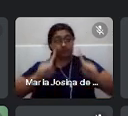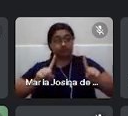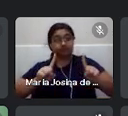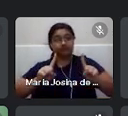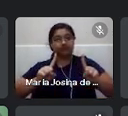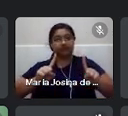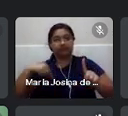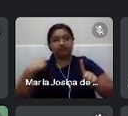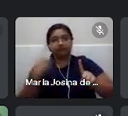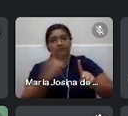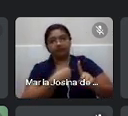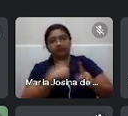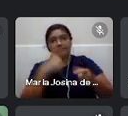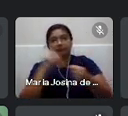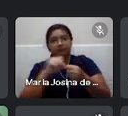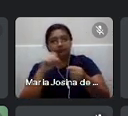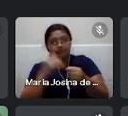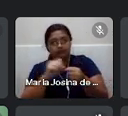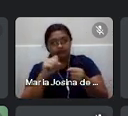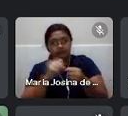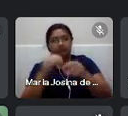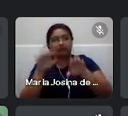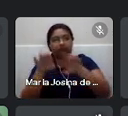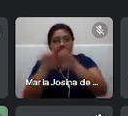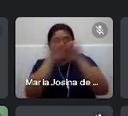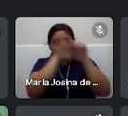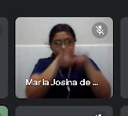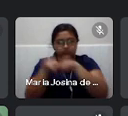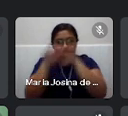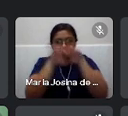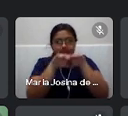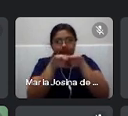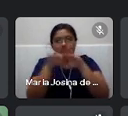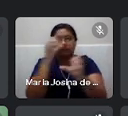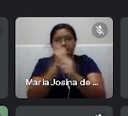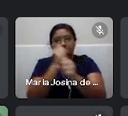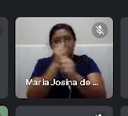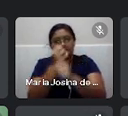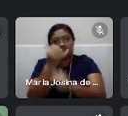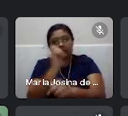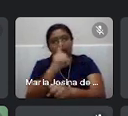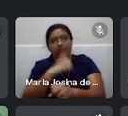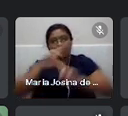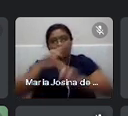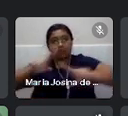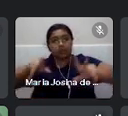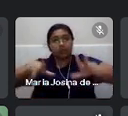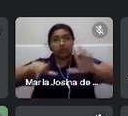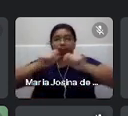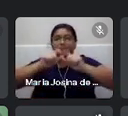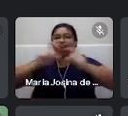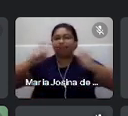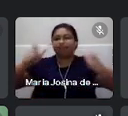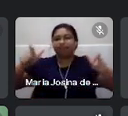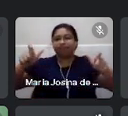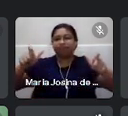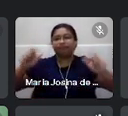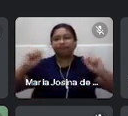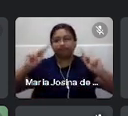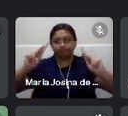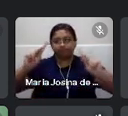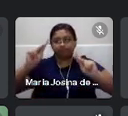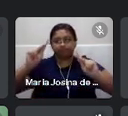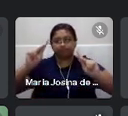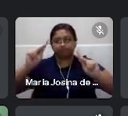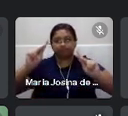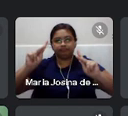iremos fazer a equalização de todo mundo que houve uma diferença grande de nota nas avaliações, tá?